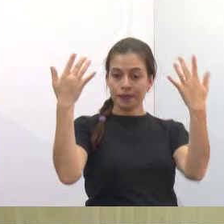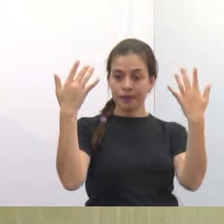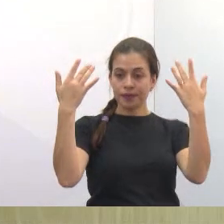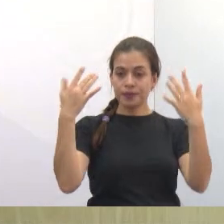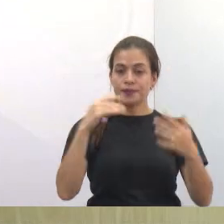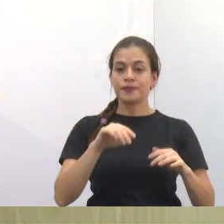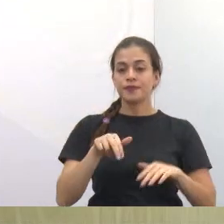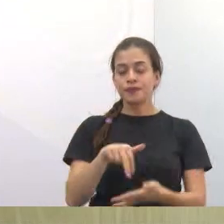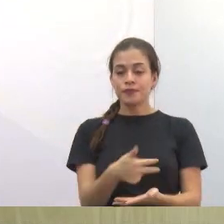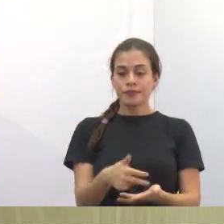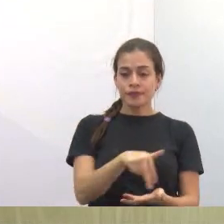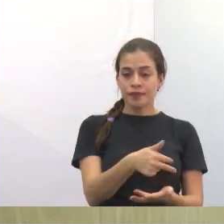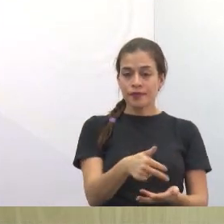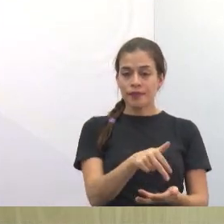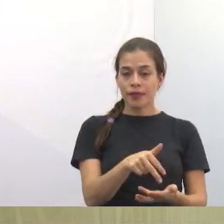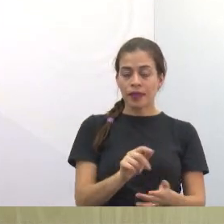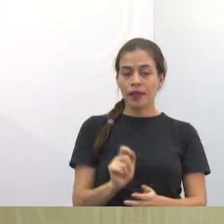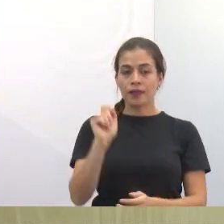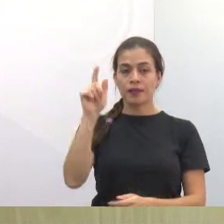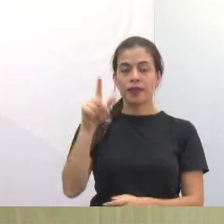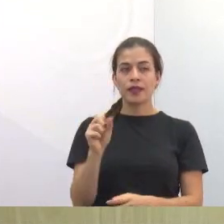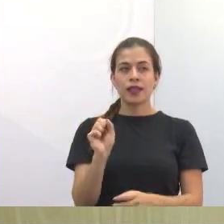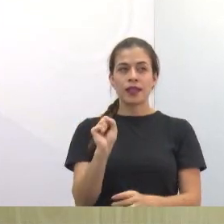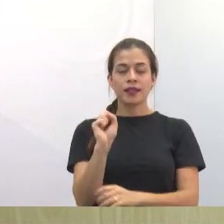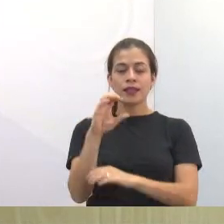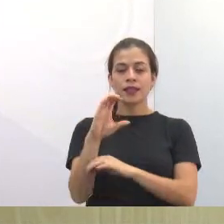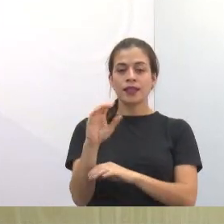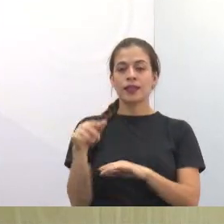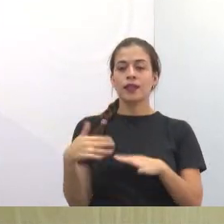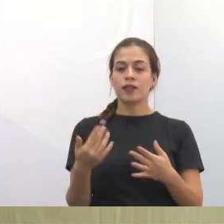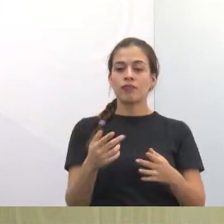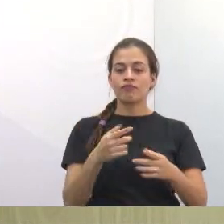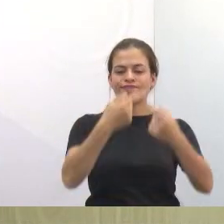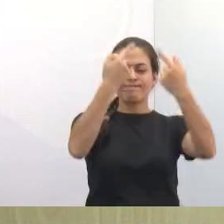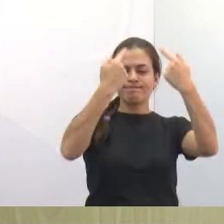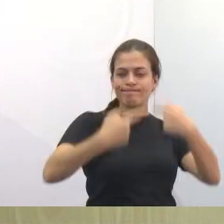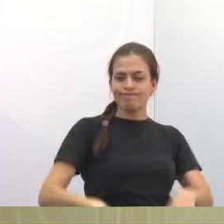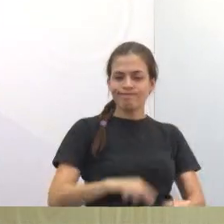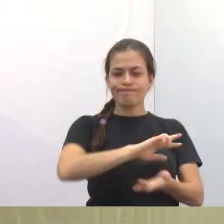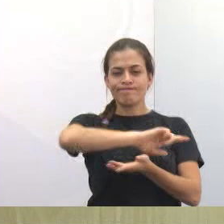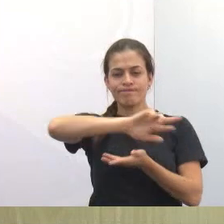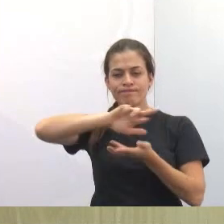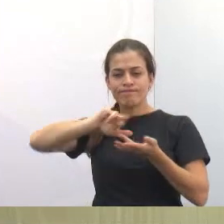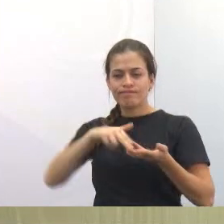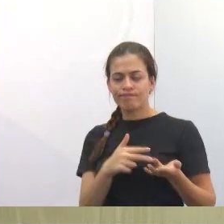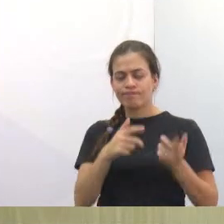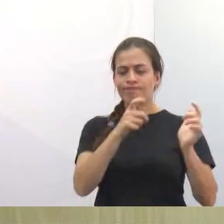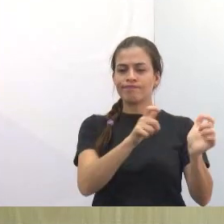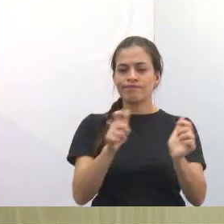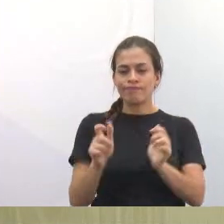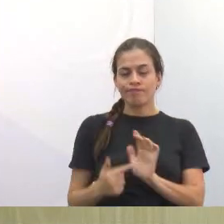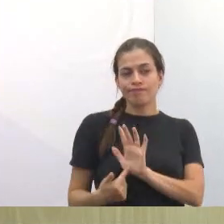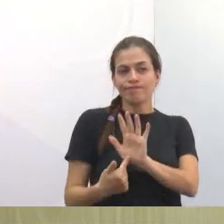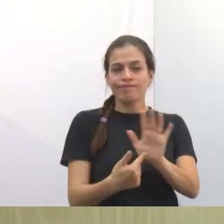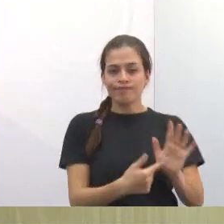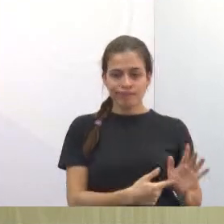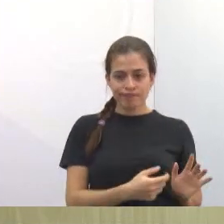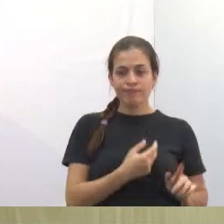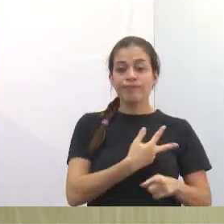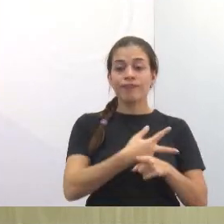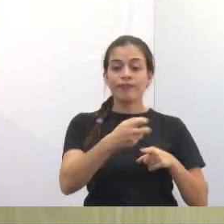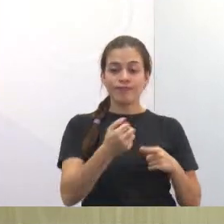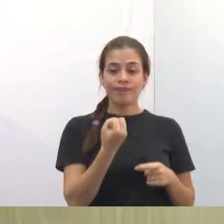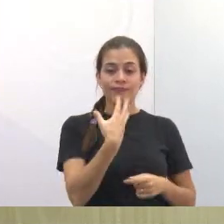Mundo, realizado na cidade de Joinville, Santa Catarina, onde competiram em diversas modalidades e obtiveram expressivos resultados. Autoria,